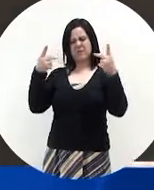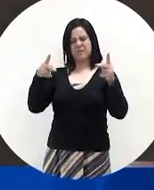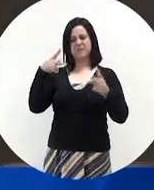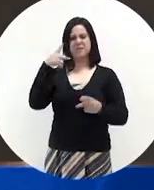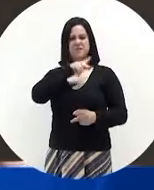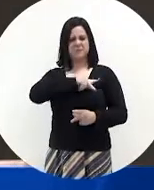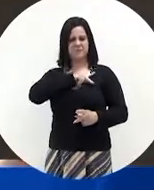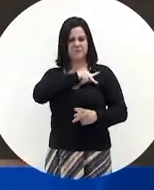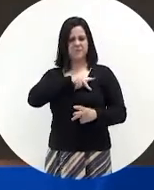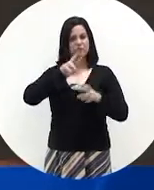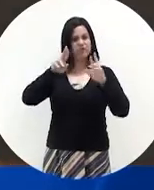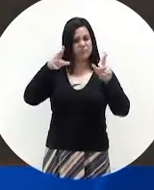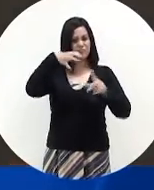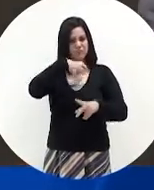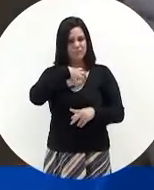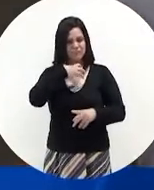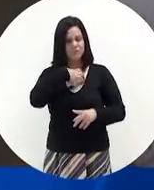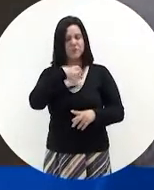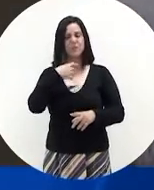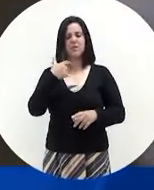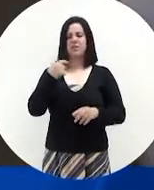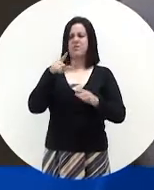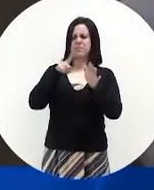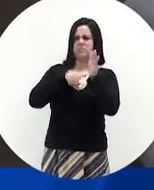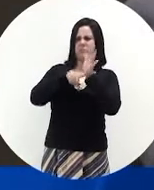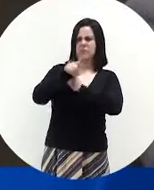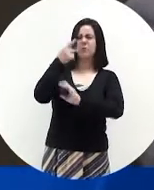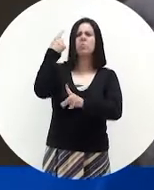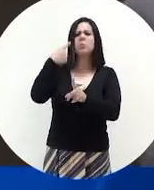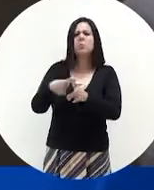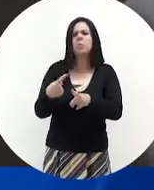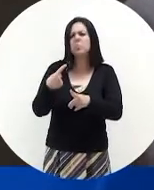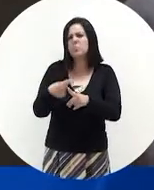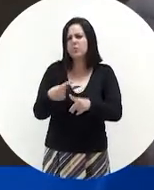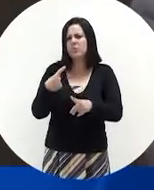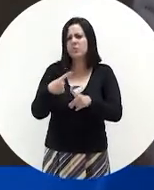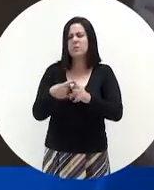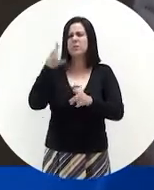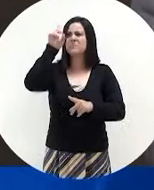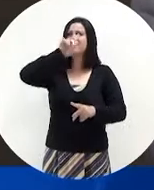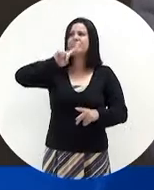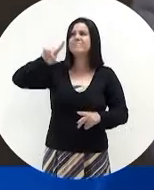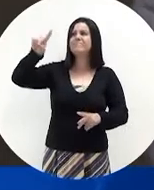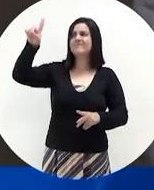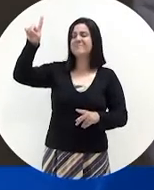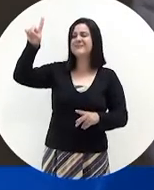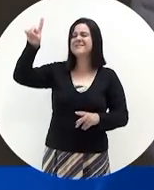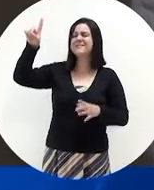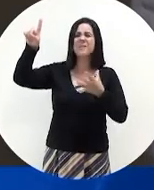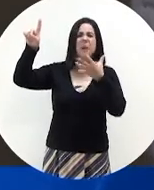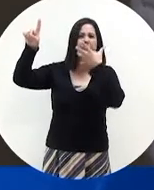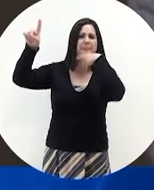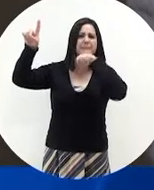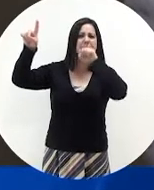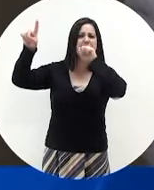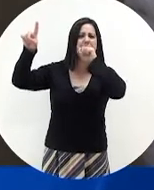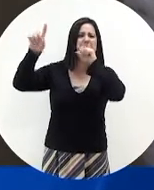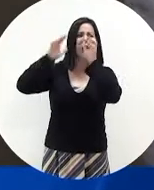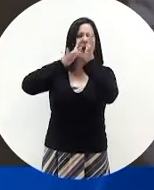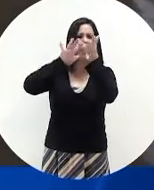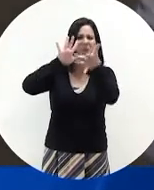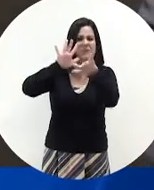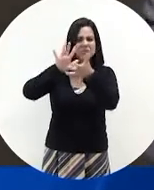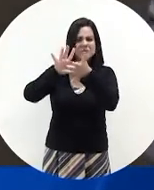de Paulo sobre uma ótica diferente. Eu vou fazer uma pergunta: por que o Deus, Pai de